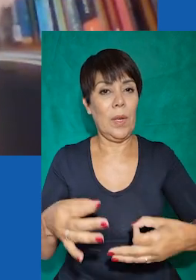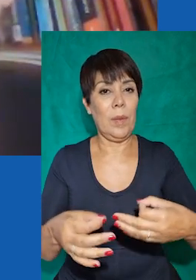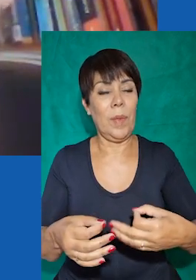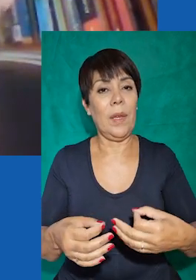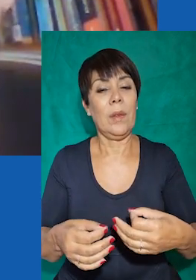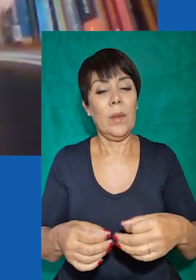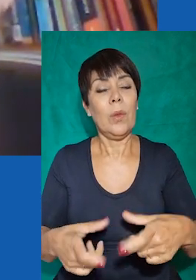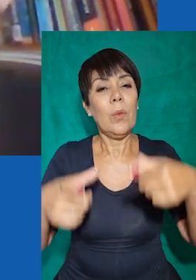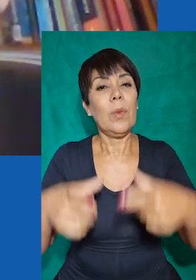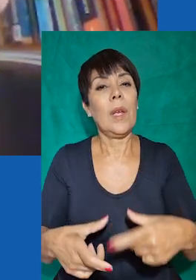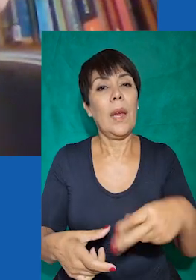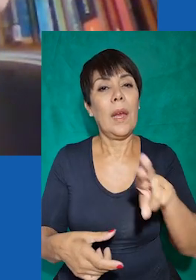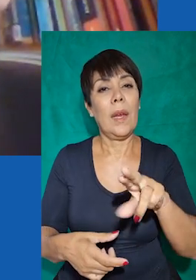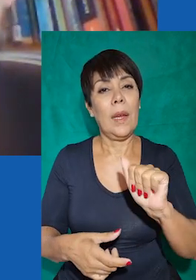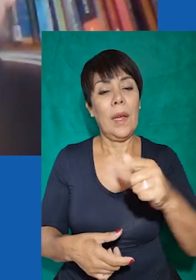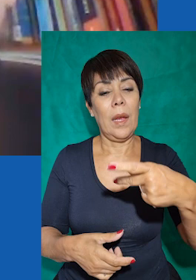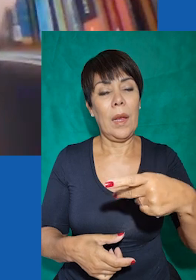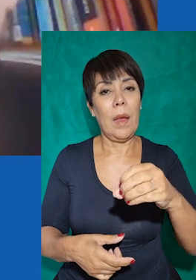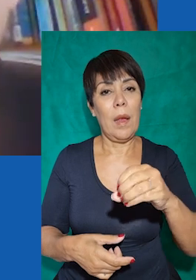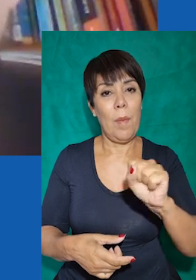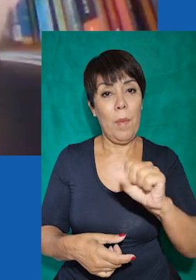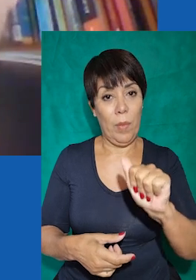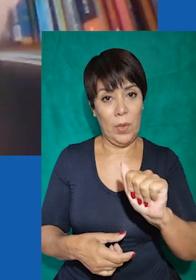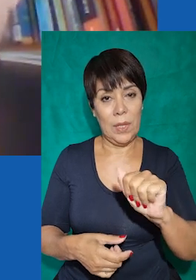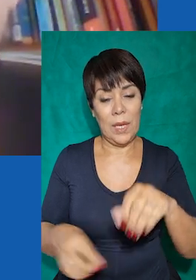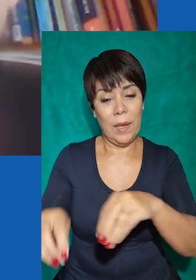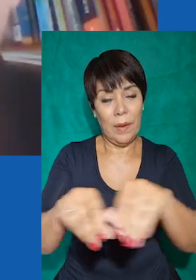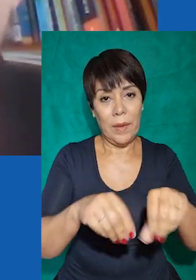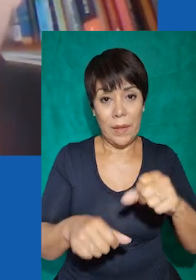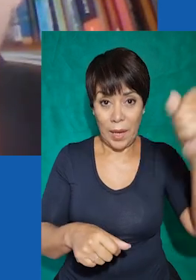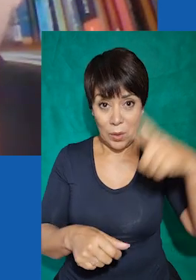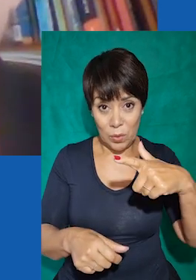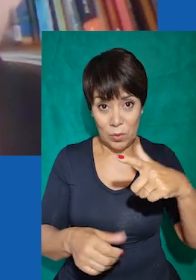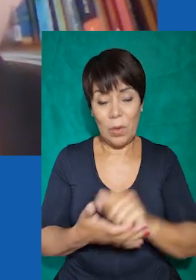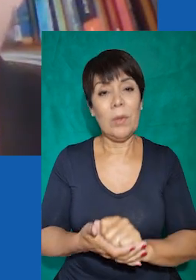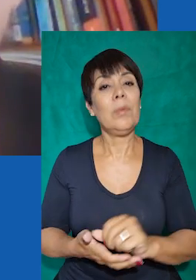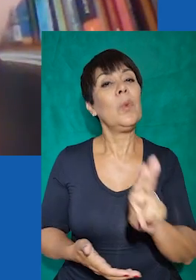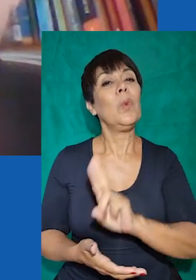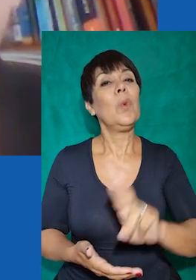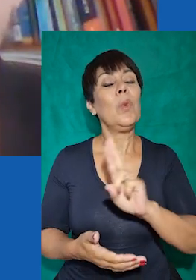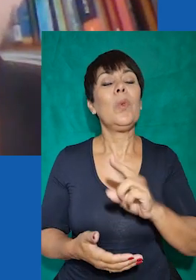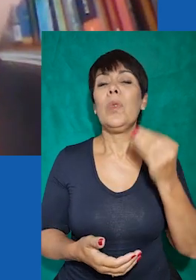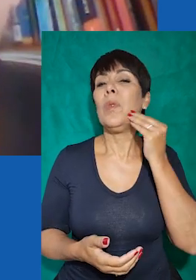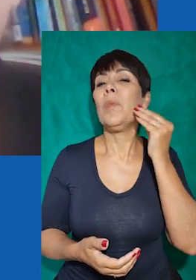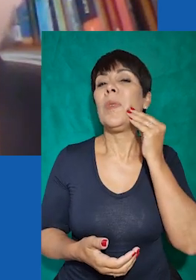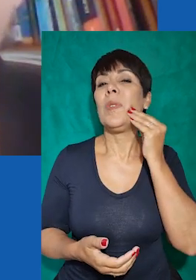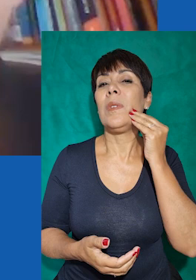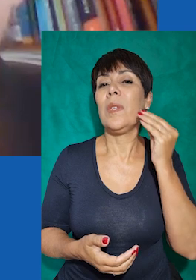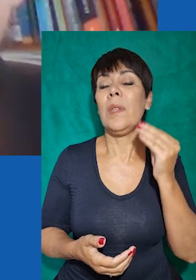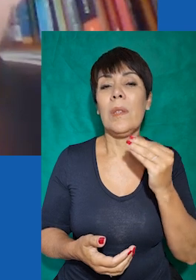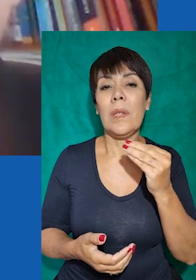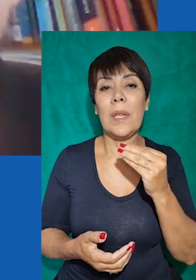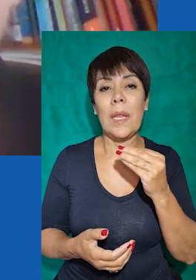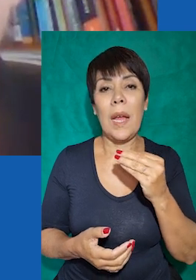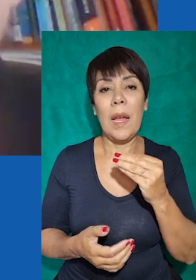do Raposa Serra do Sol, foi usado para tentar justamente